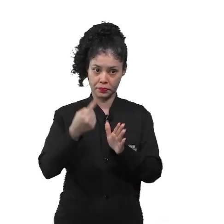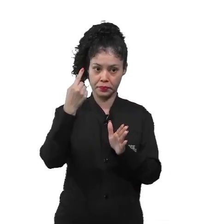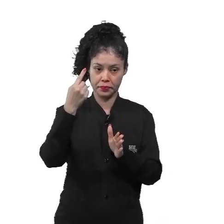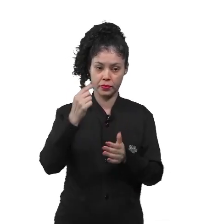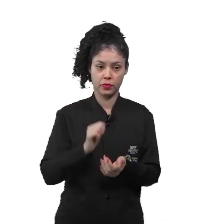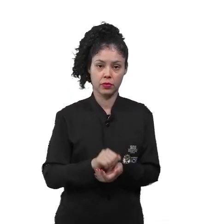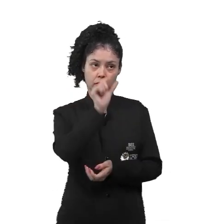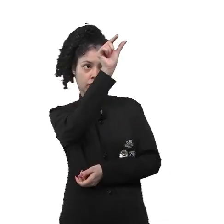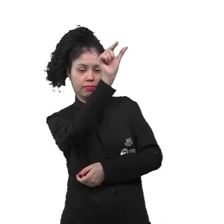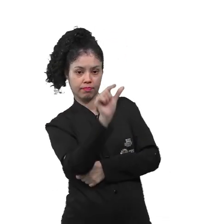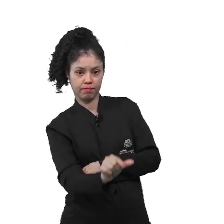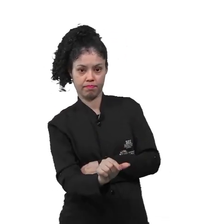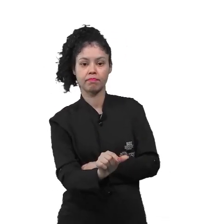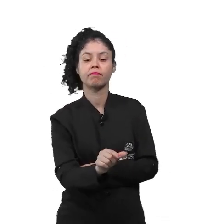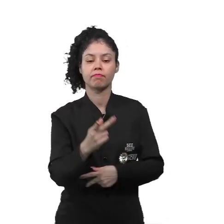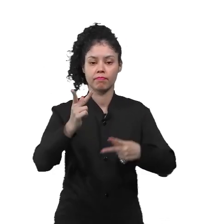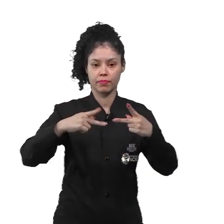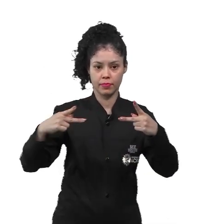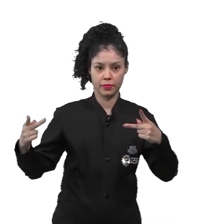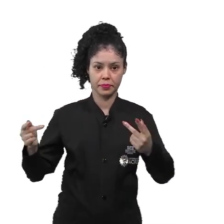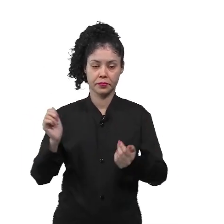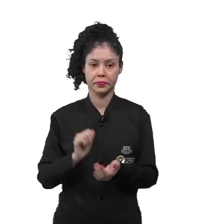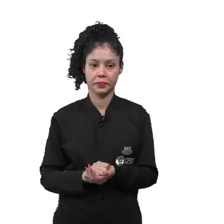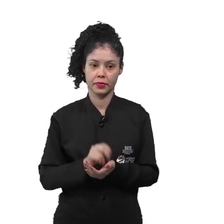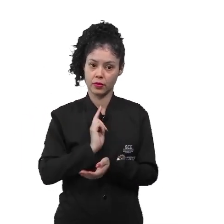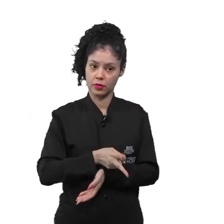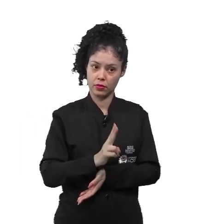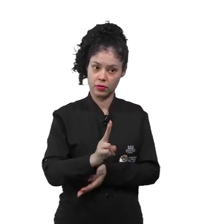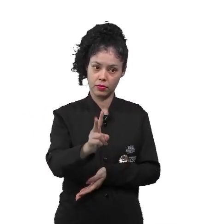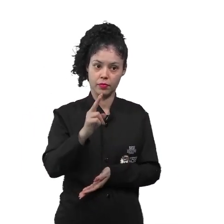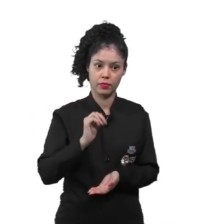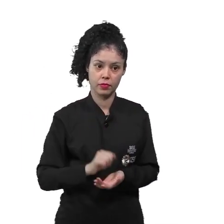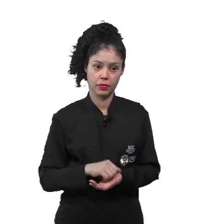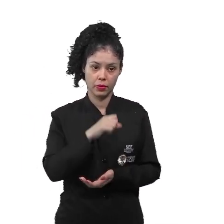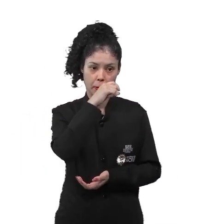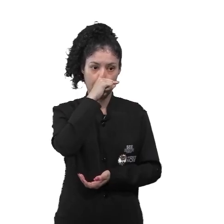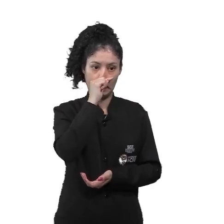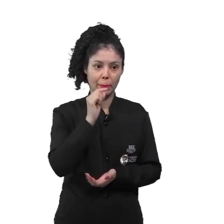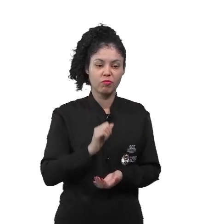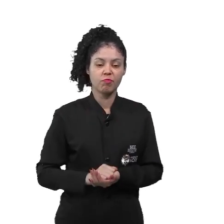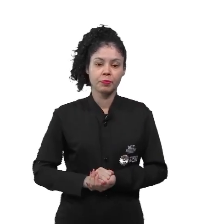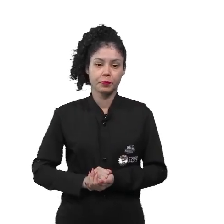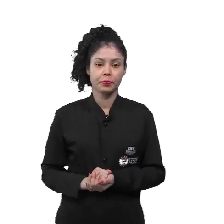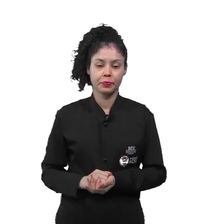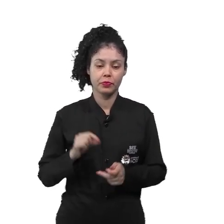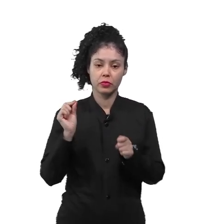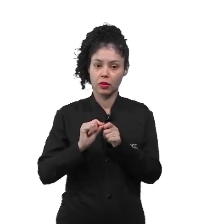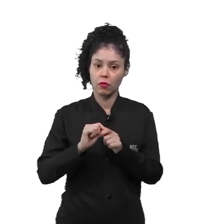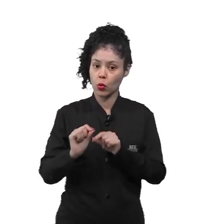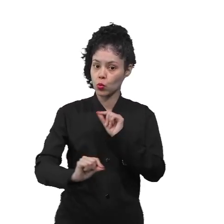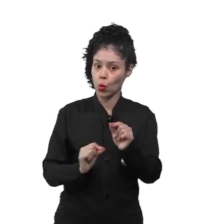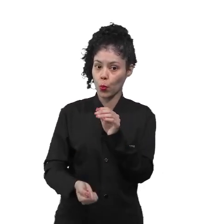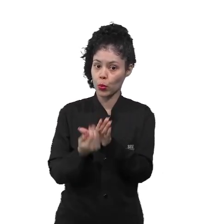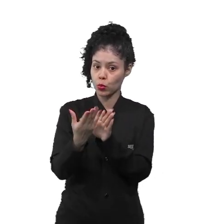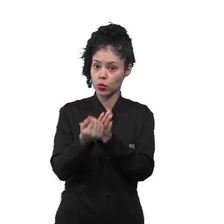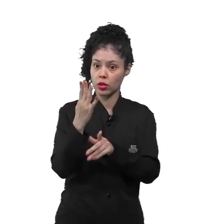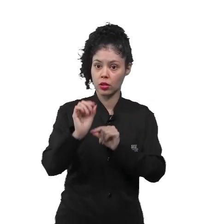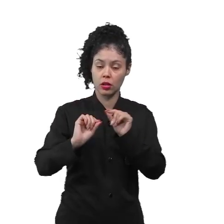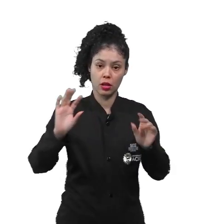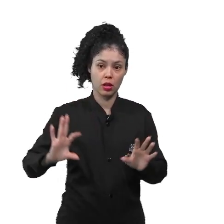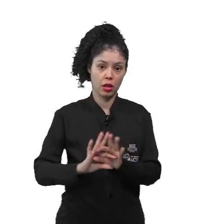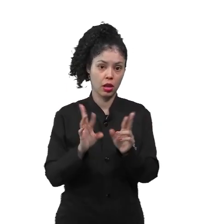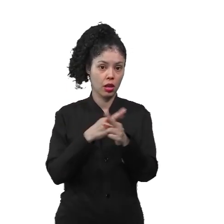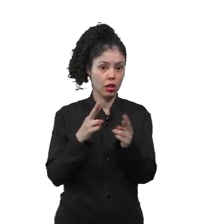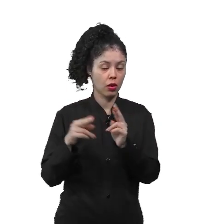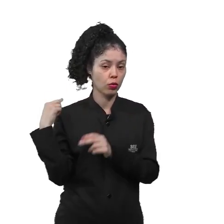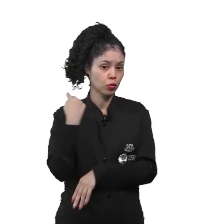ali de uma proteína e aqui, ó, é a sequência de aminoácidos, né, que foi produzido ali em relação